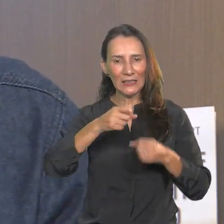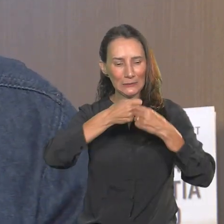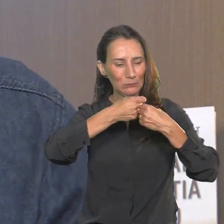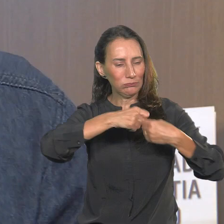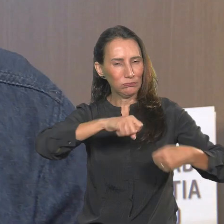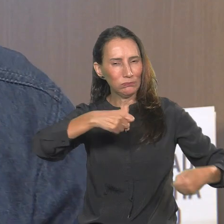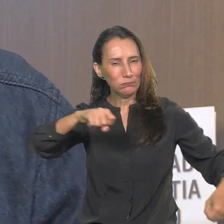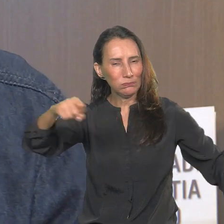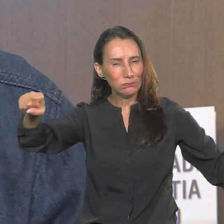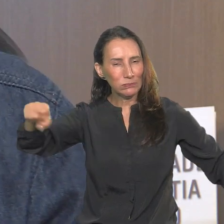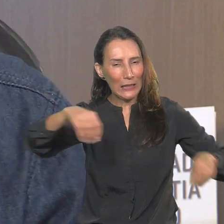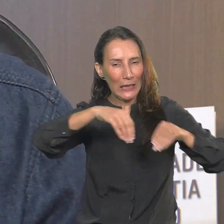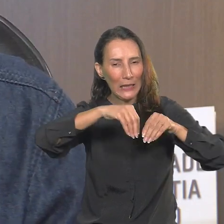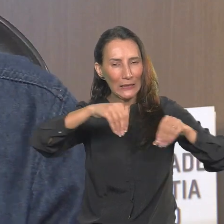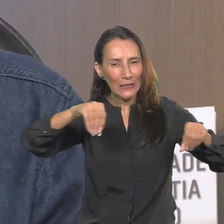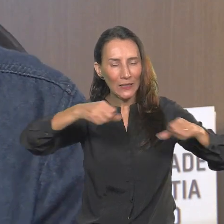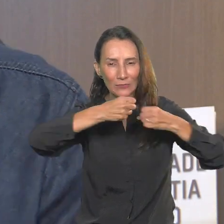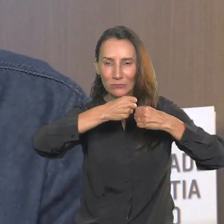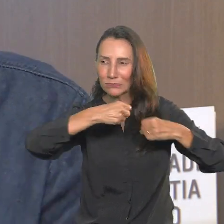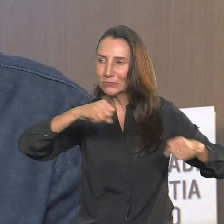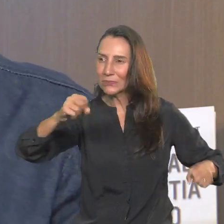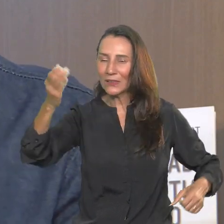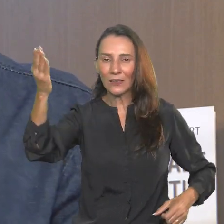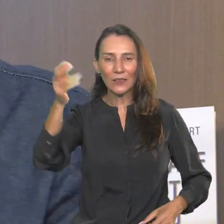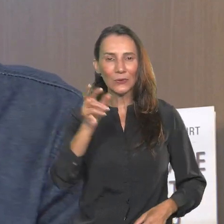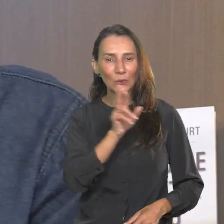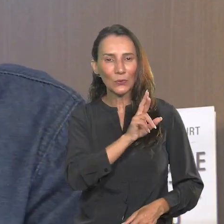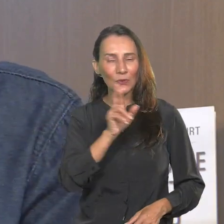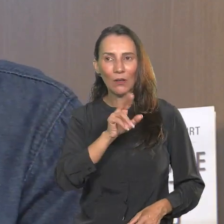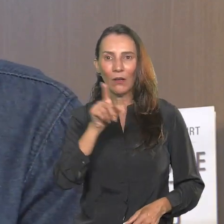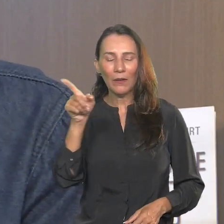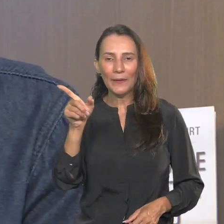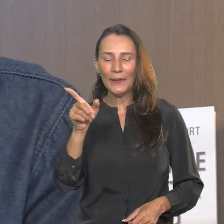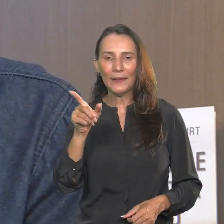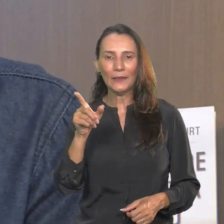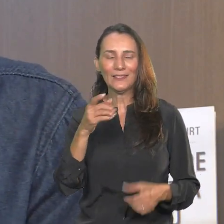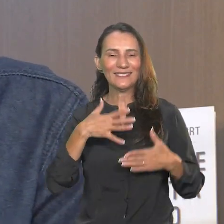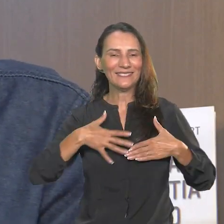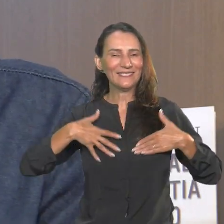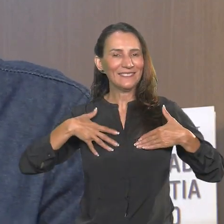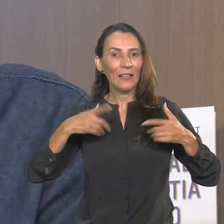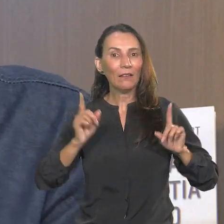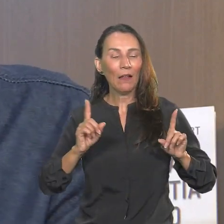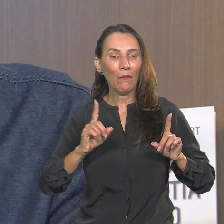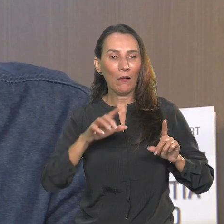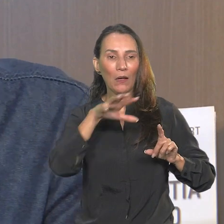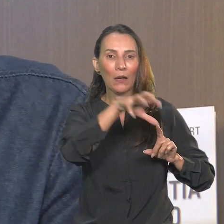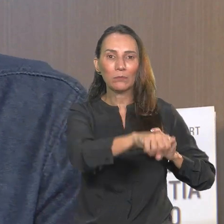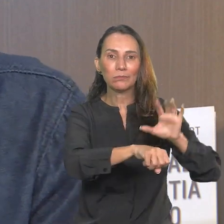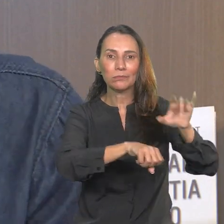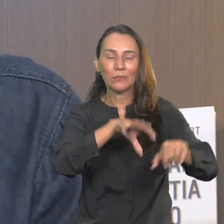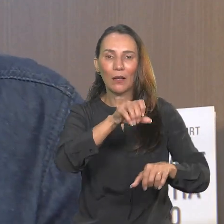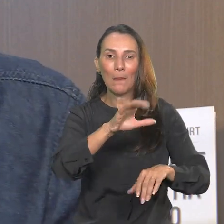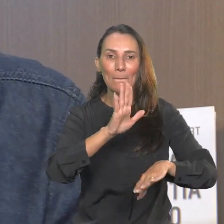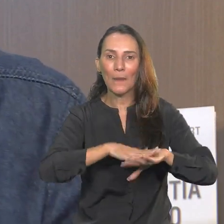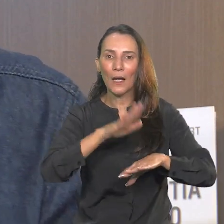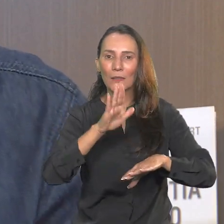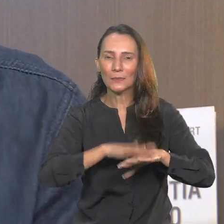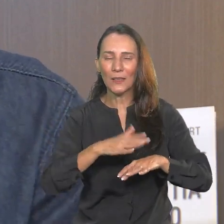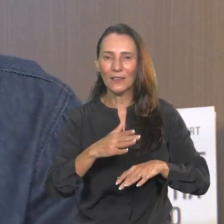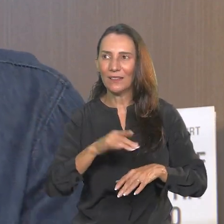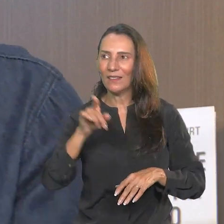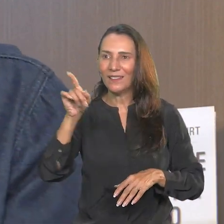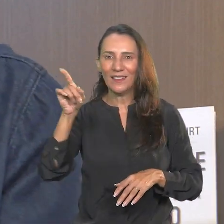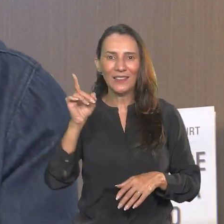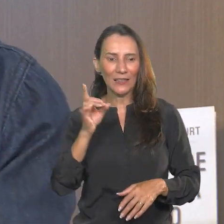mais extensos que existem. E mesmo assim ele quer mais terra, tudo porque está com medo